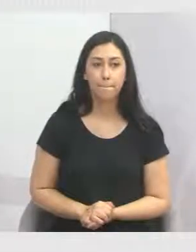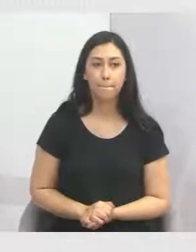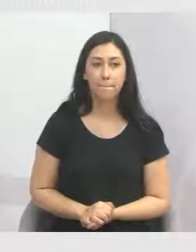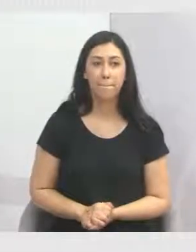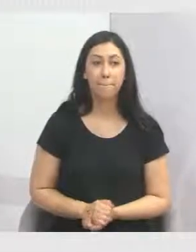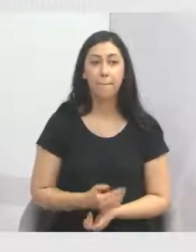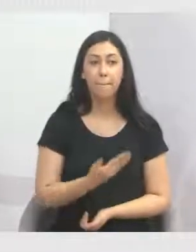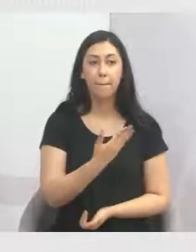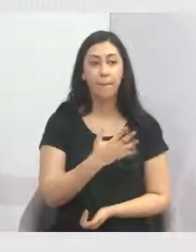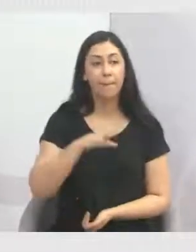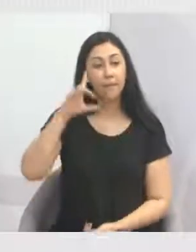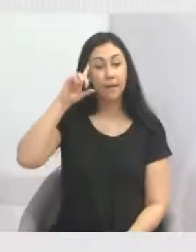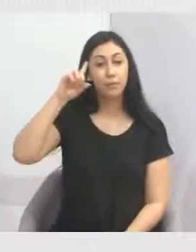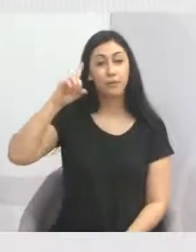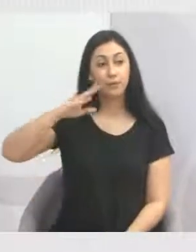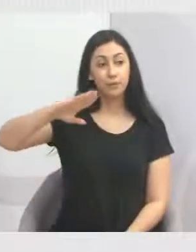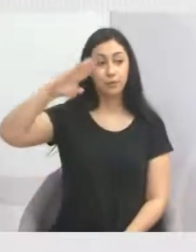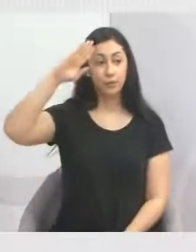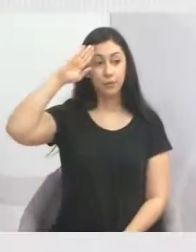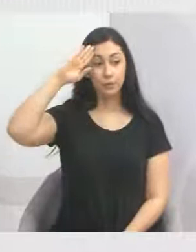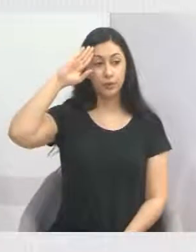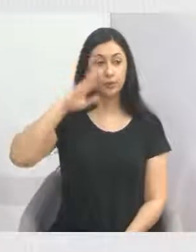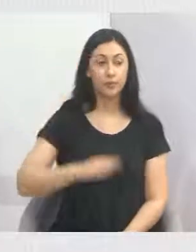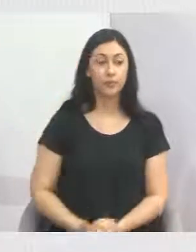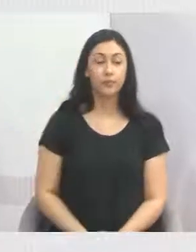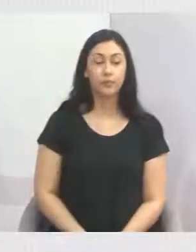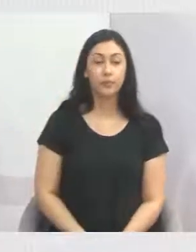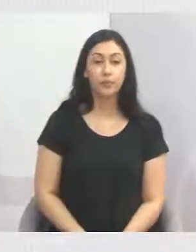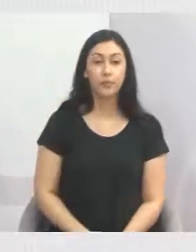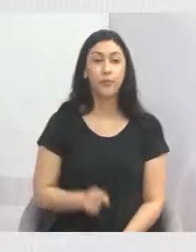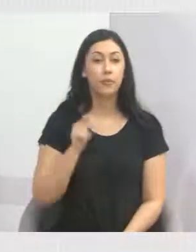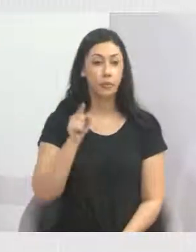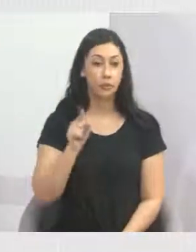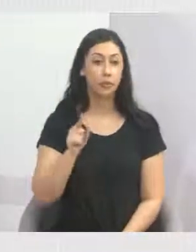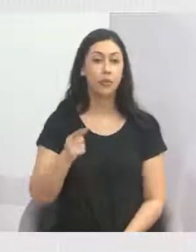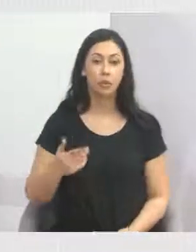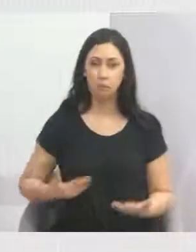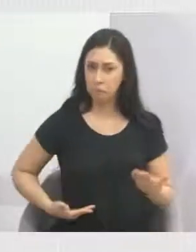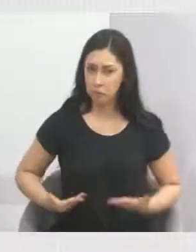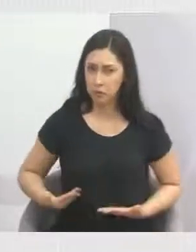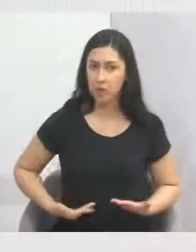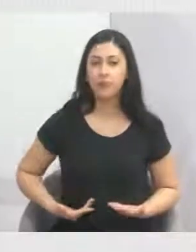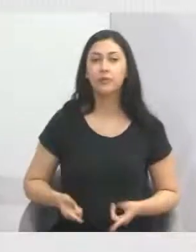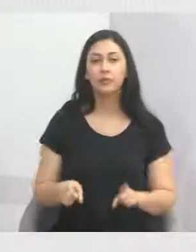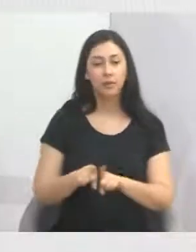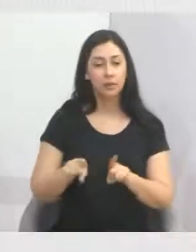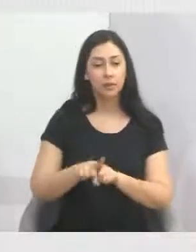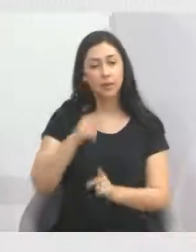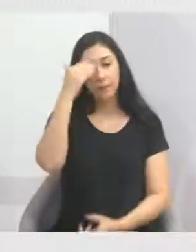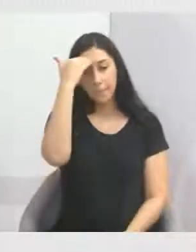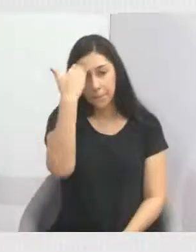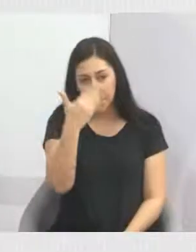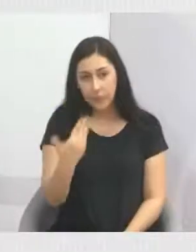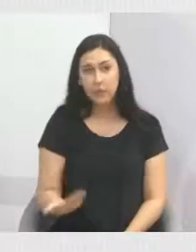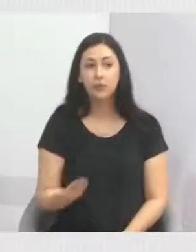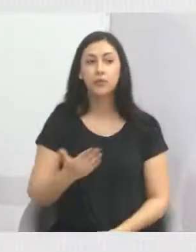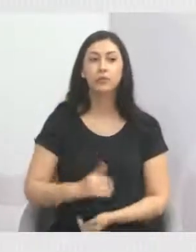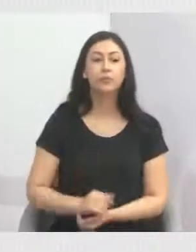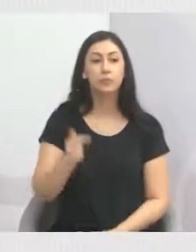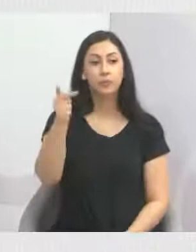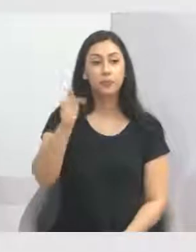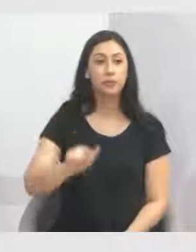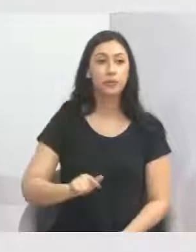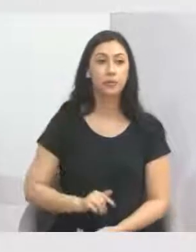Aí, ó, dia do soldado. Então, você que serve aí, ó, minha homenagem também ao dia do soldado.